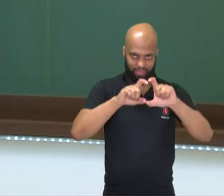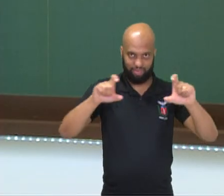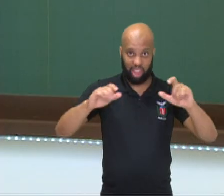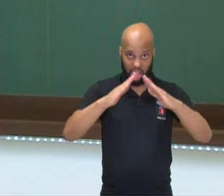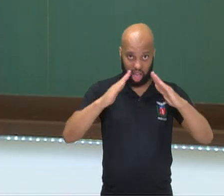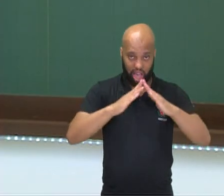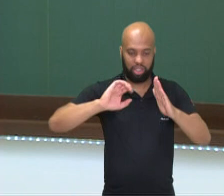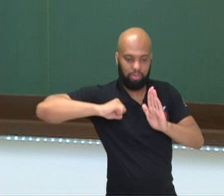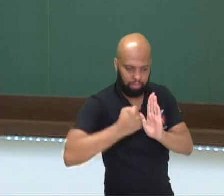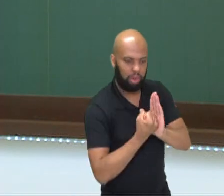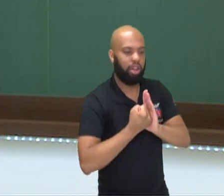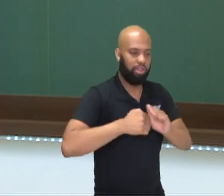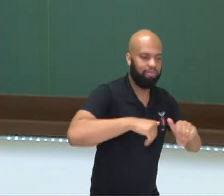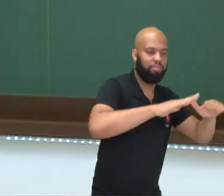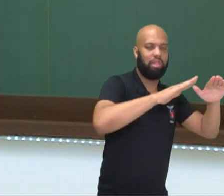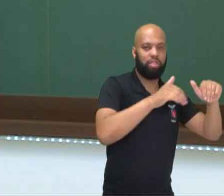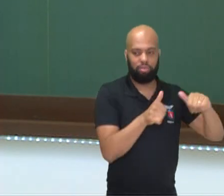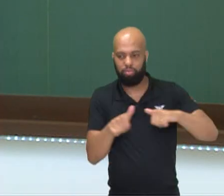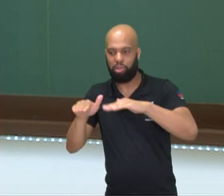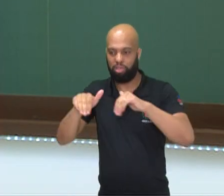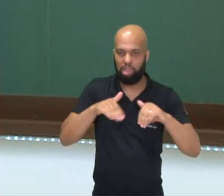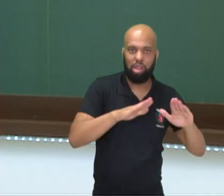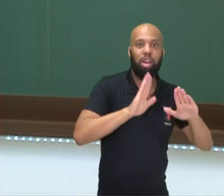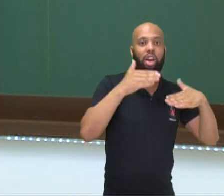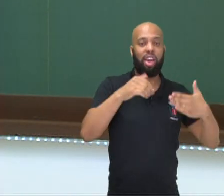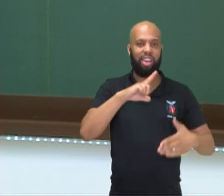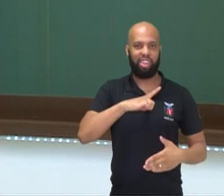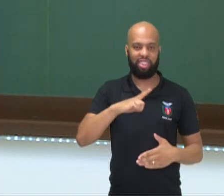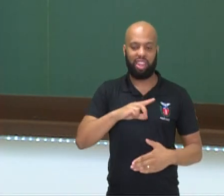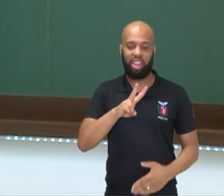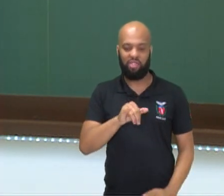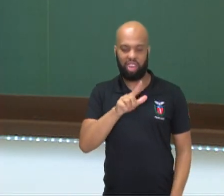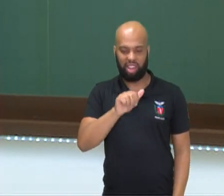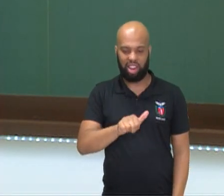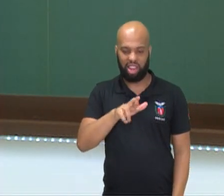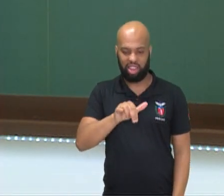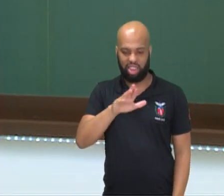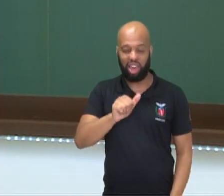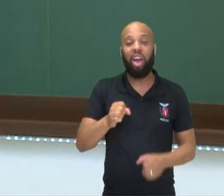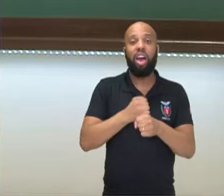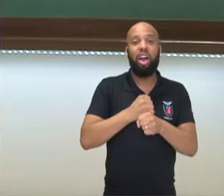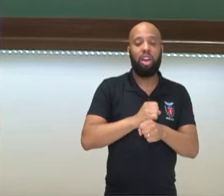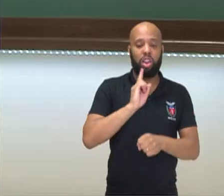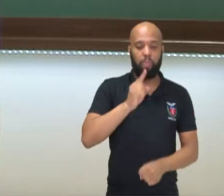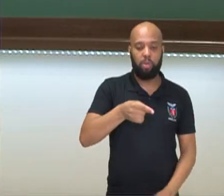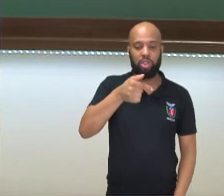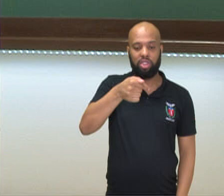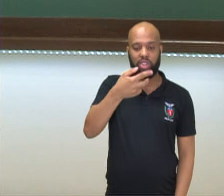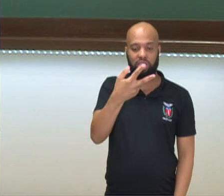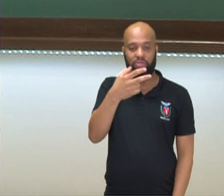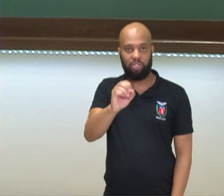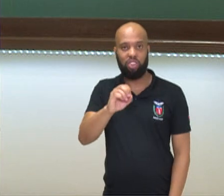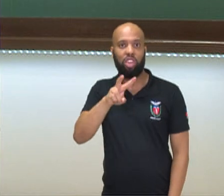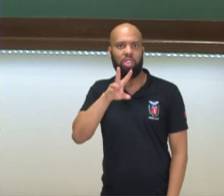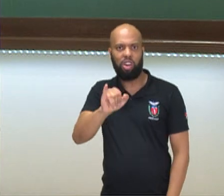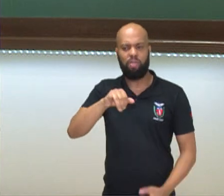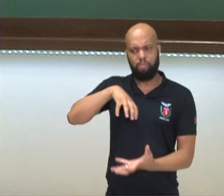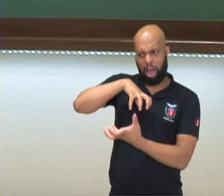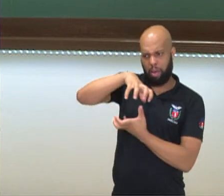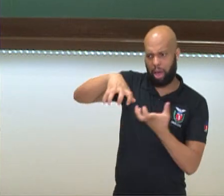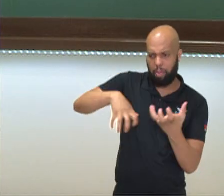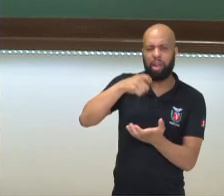população da região de Vila Rica em 1720 vai se revoltar e através dessa revolta vão